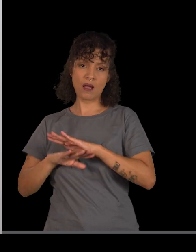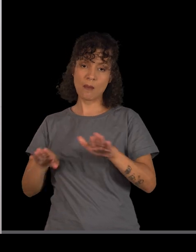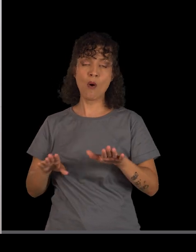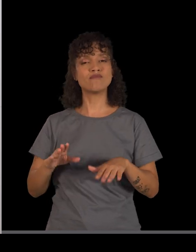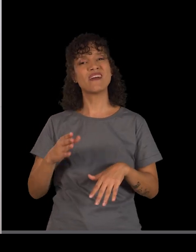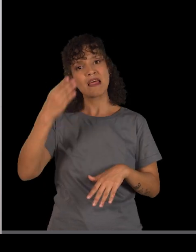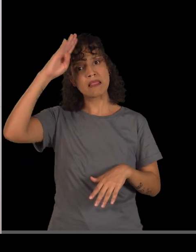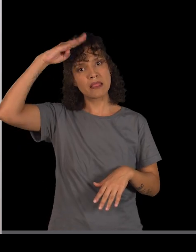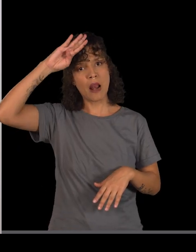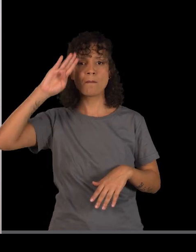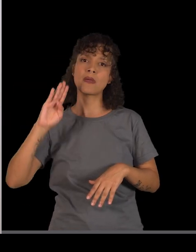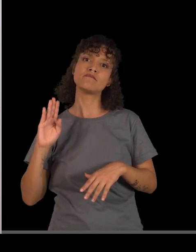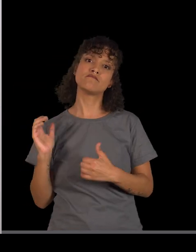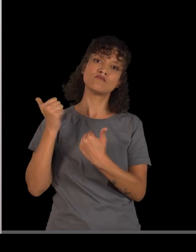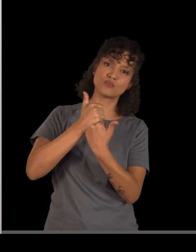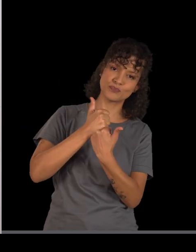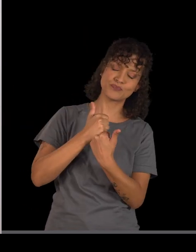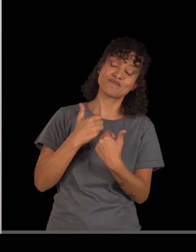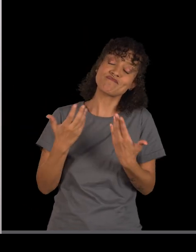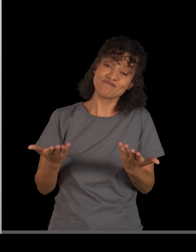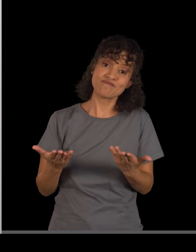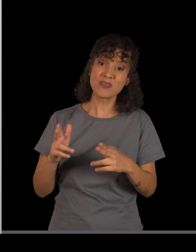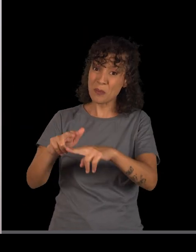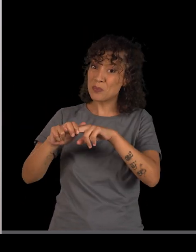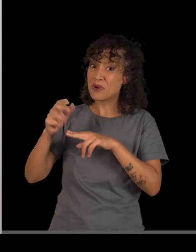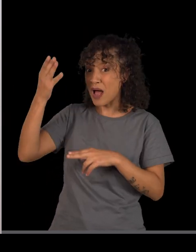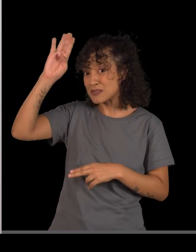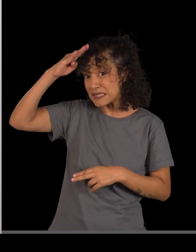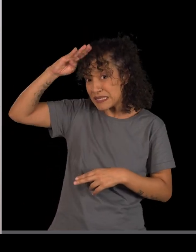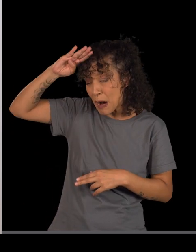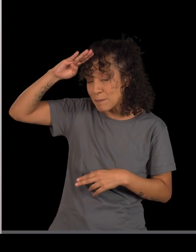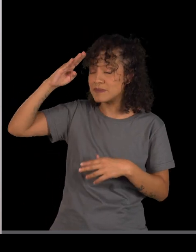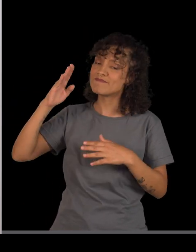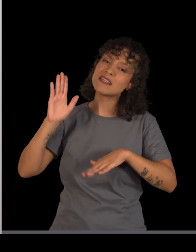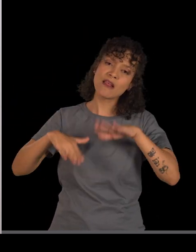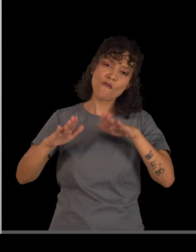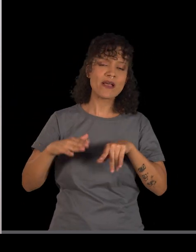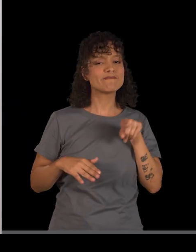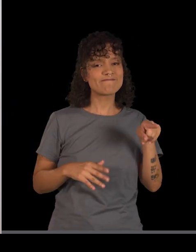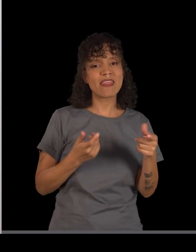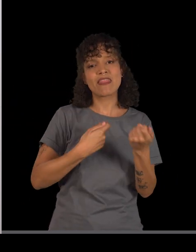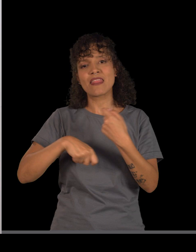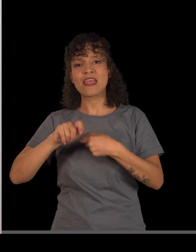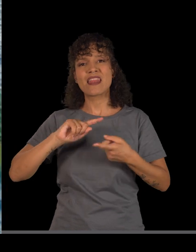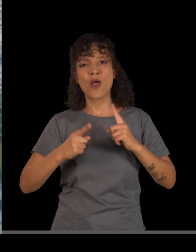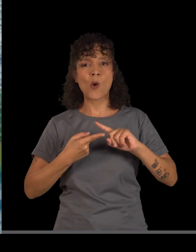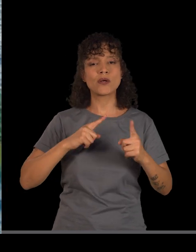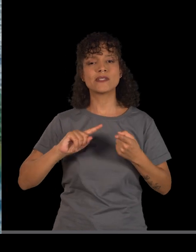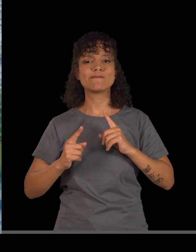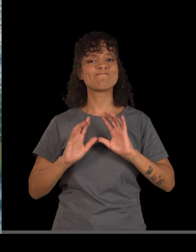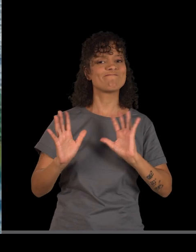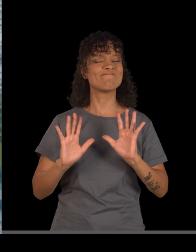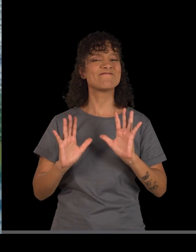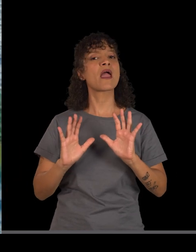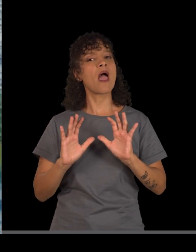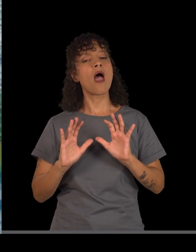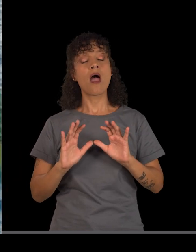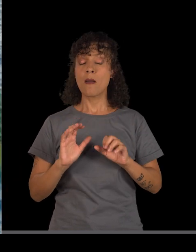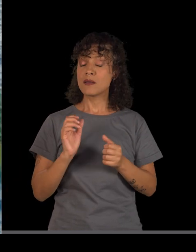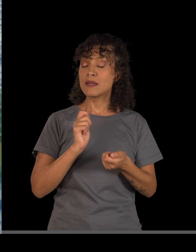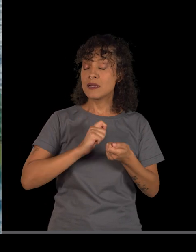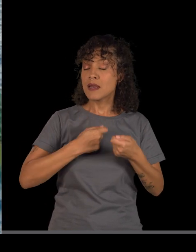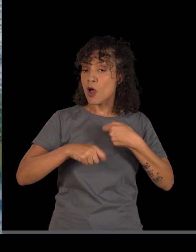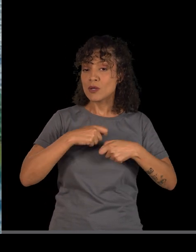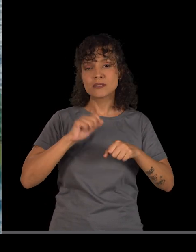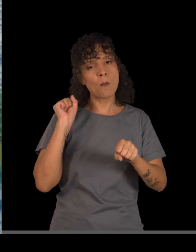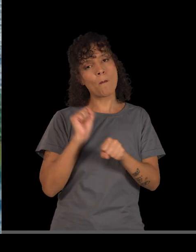o governo do Trump. Muitos dizem que graças a esse novo governo, possivelmente as negociações vão ficar congeladas